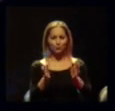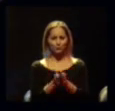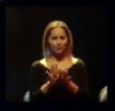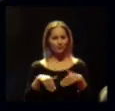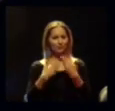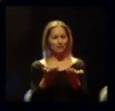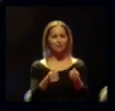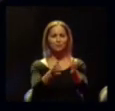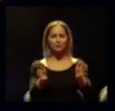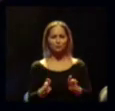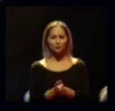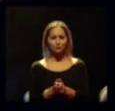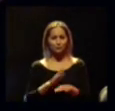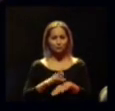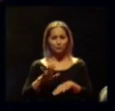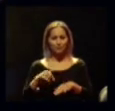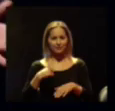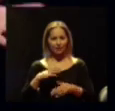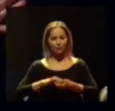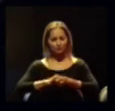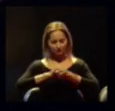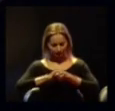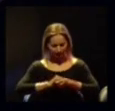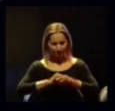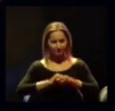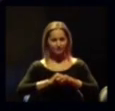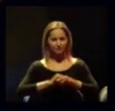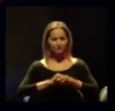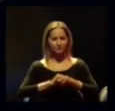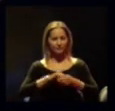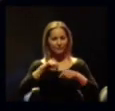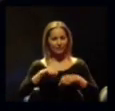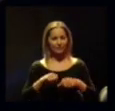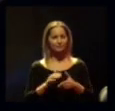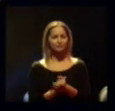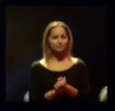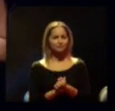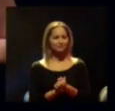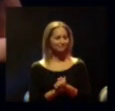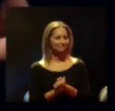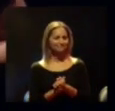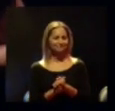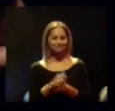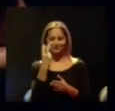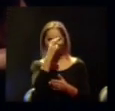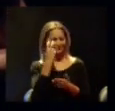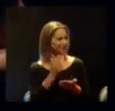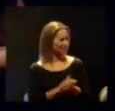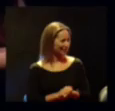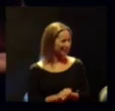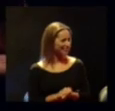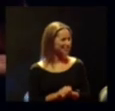para todos. Por isso, deixem-me cumprimentar aqui neste âmbito a nossa Sónia